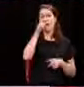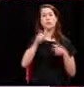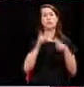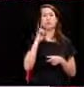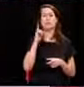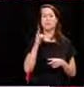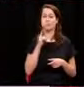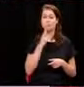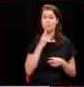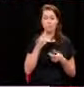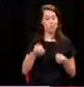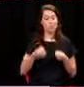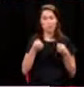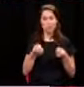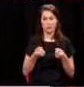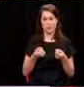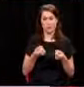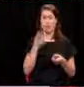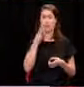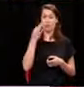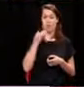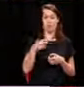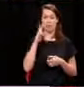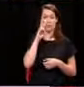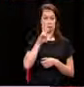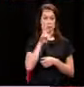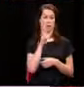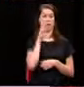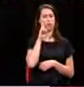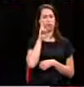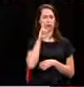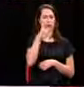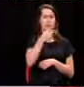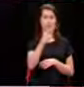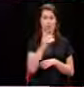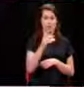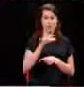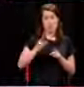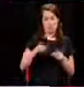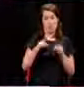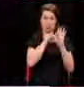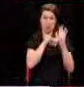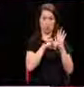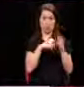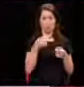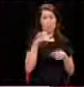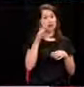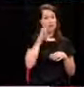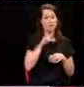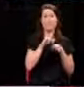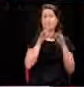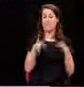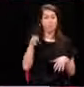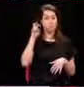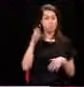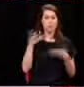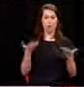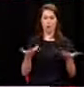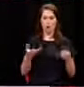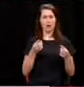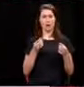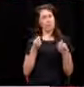capacidade de ouvir presencia o início de um em linha. Mas hoje vamos estar um pouco mais perto de uma comunidade que, apesar de